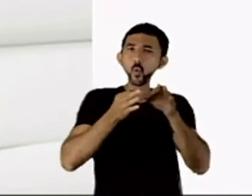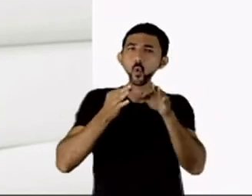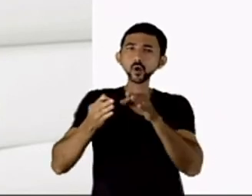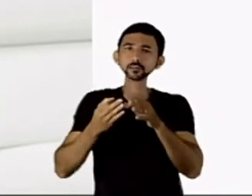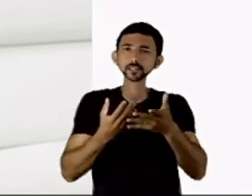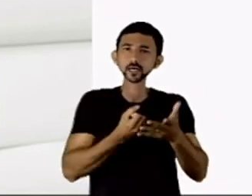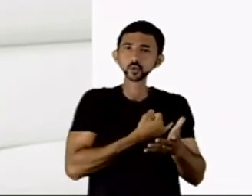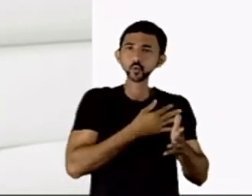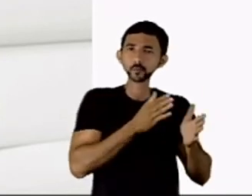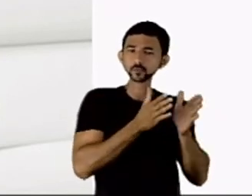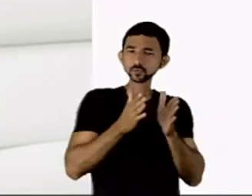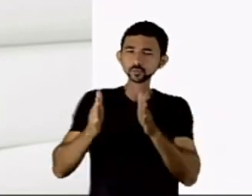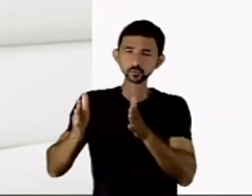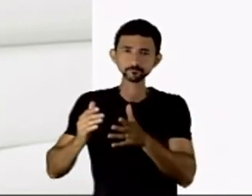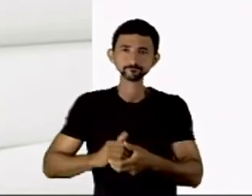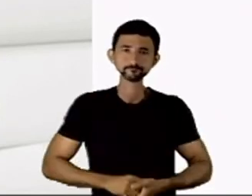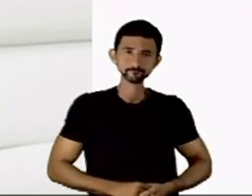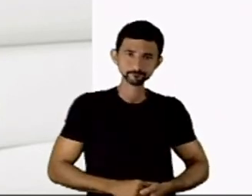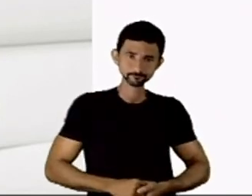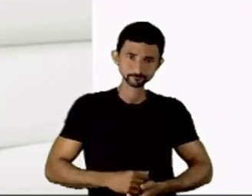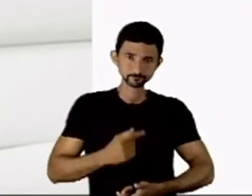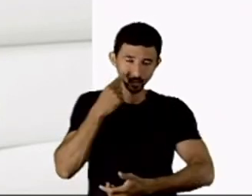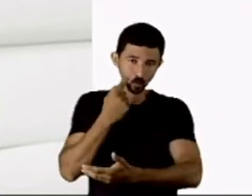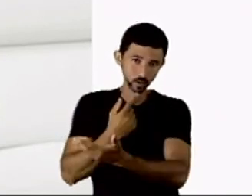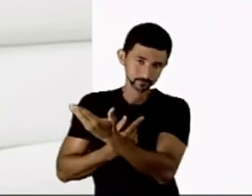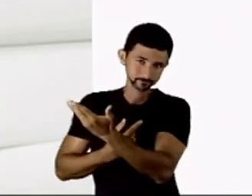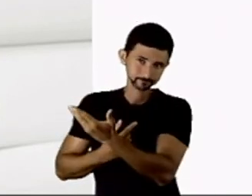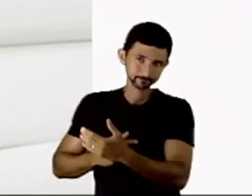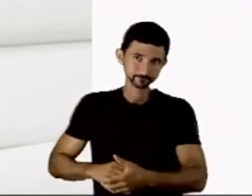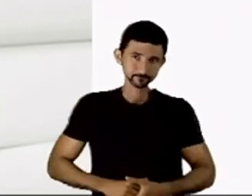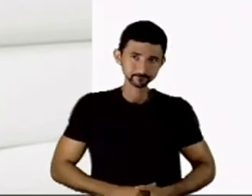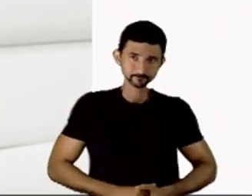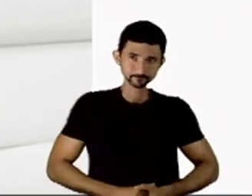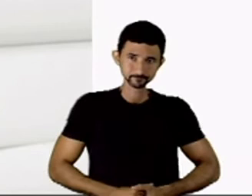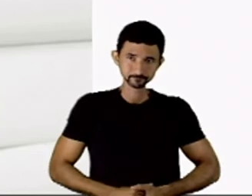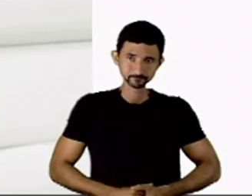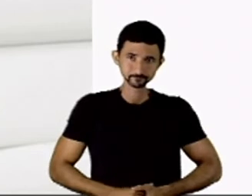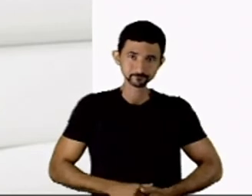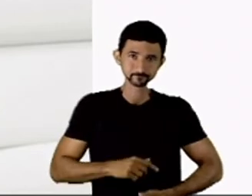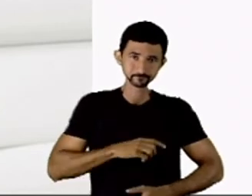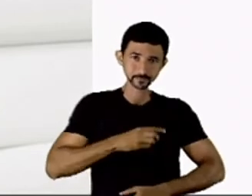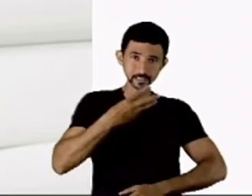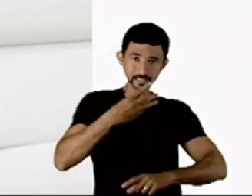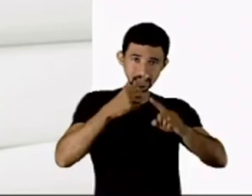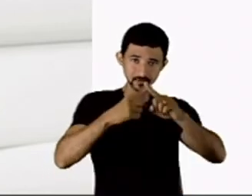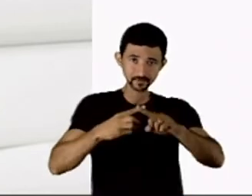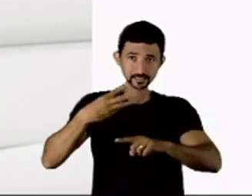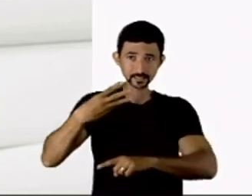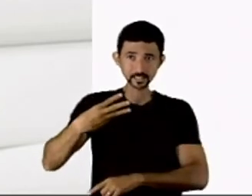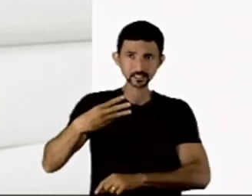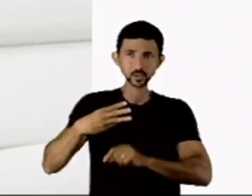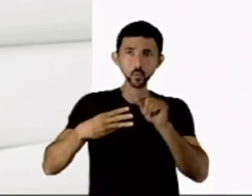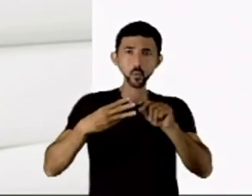organização na potenciação, que é o assunto de hoje. Olha, eu tenho 3 vezes 3,